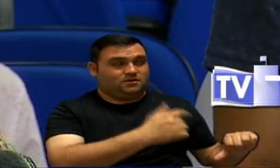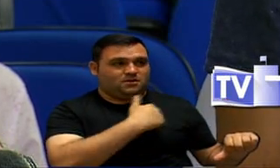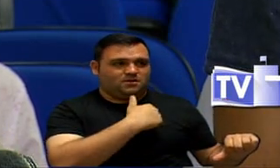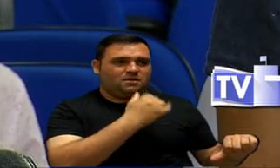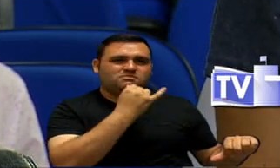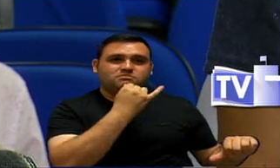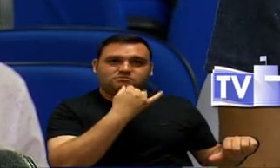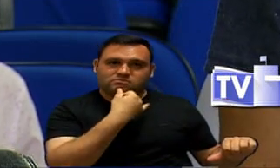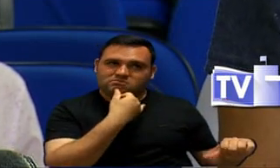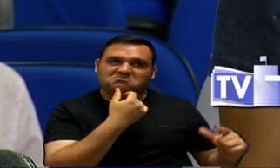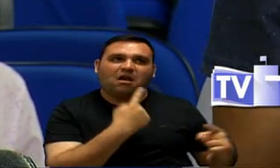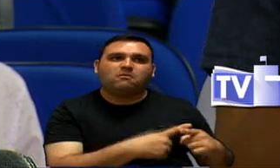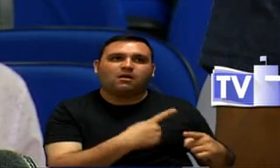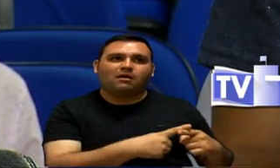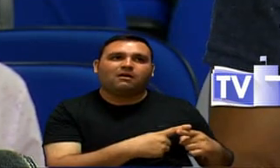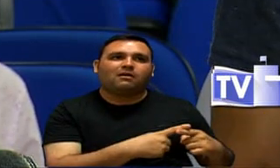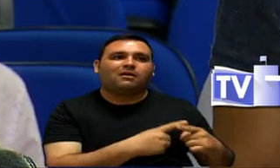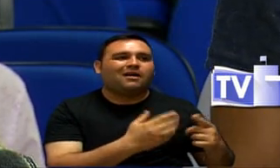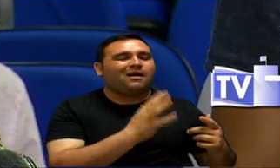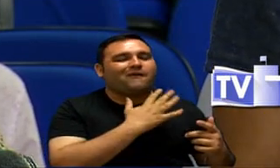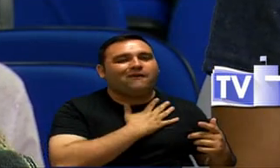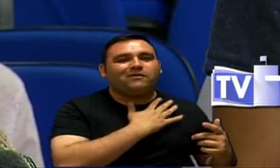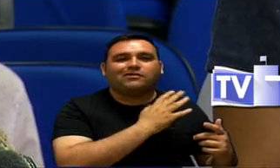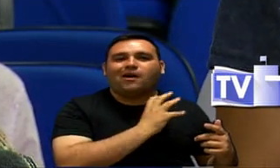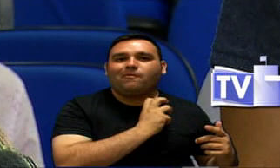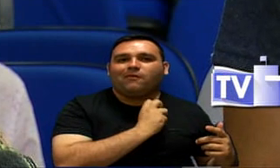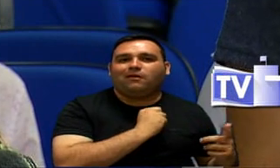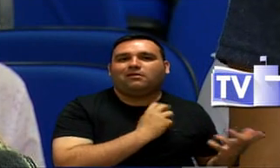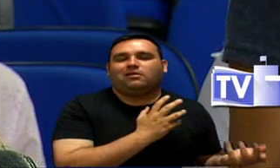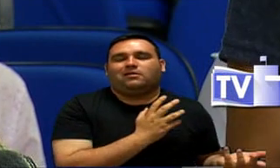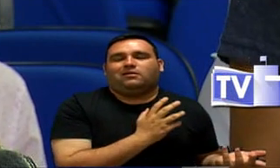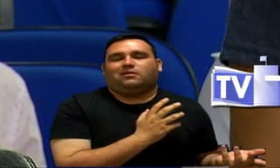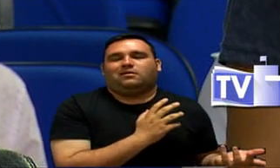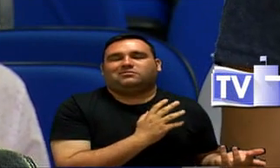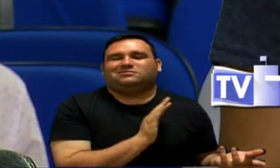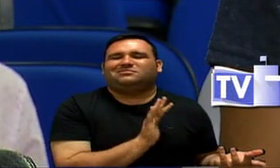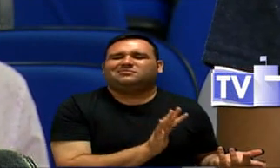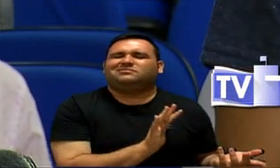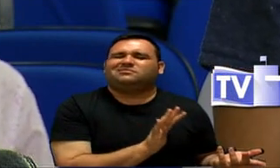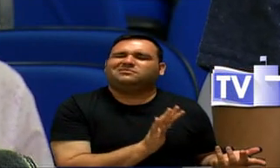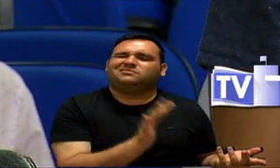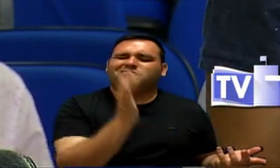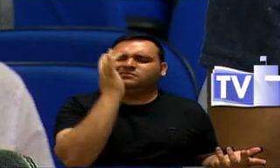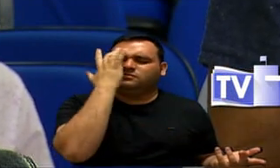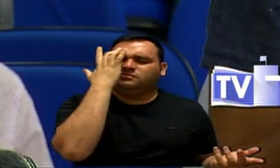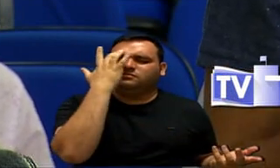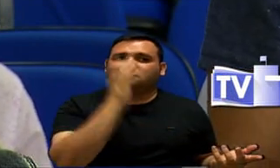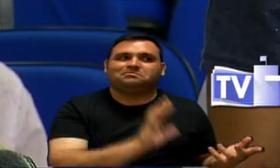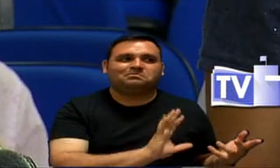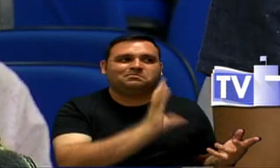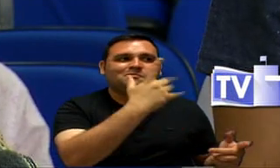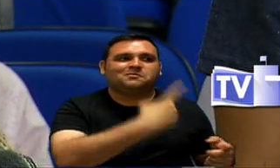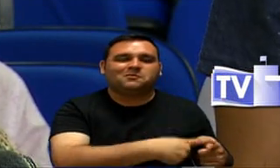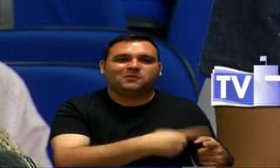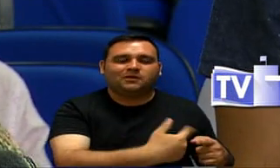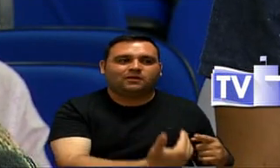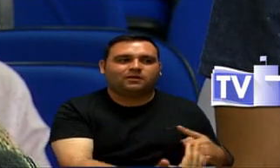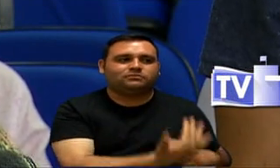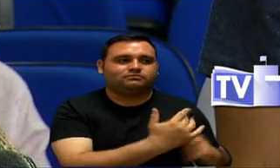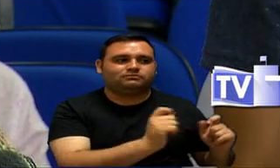fiquei triste, porque a gente começa a gostar, né? Mas eu acho que tudo acontece para o bem da